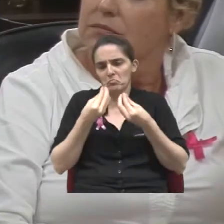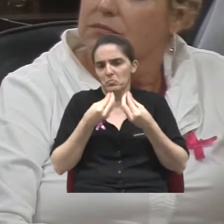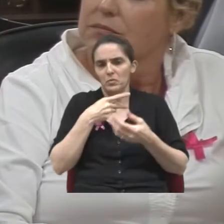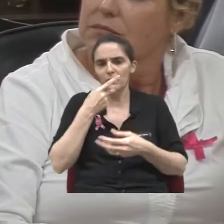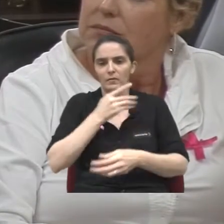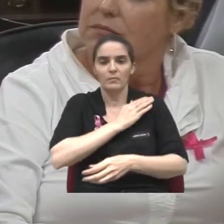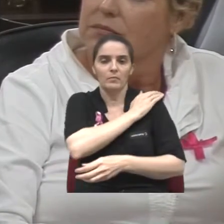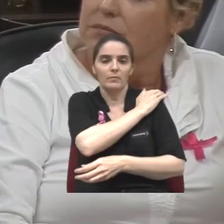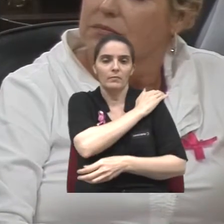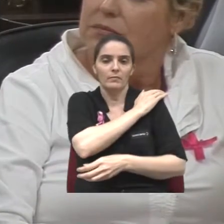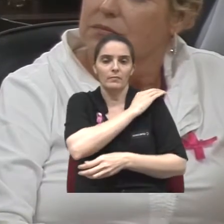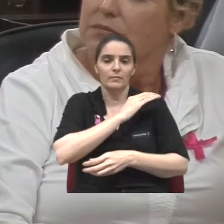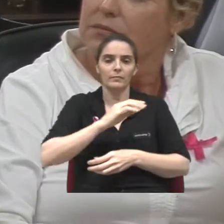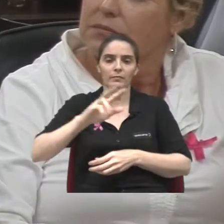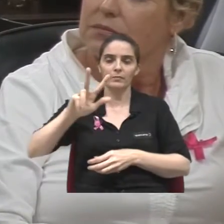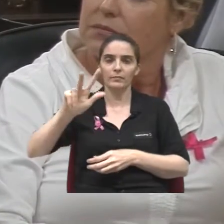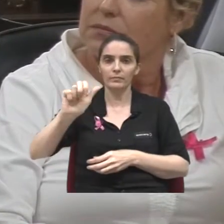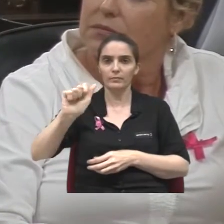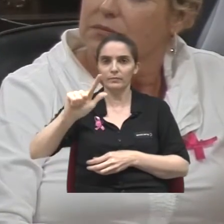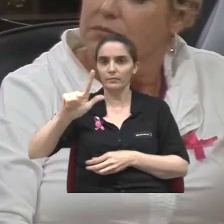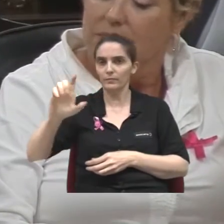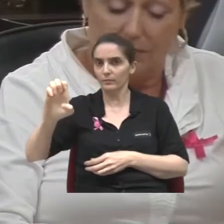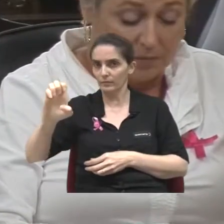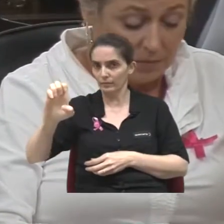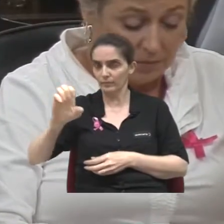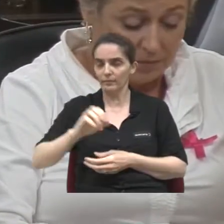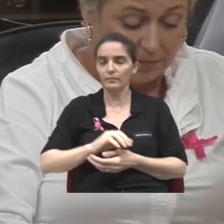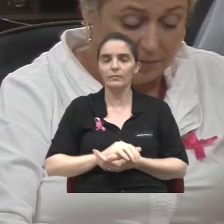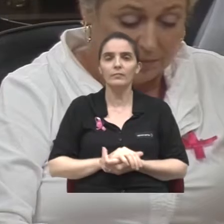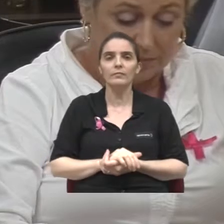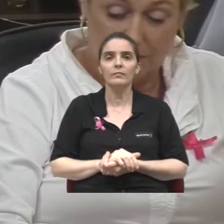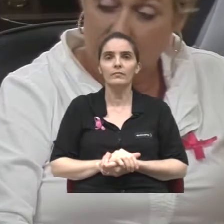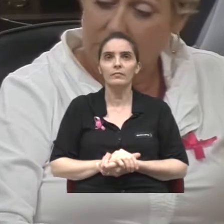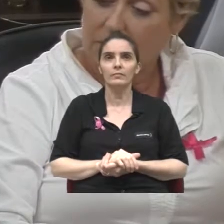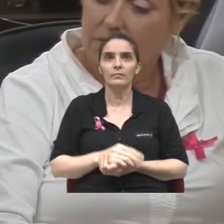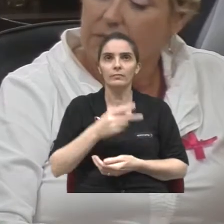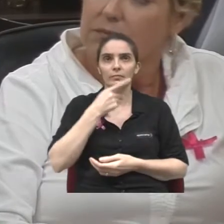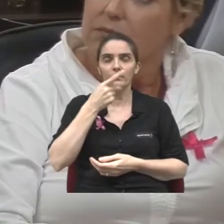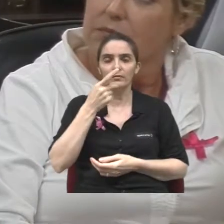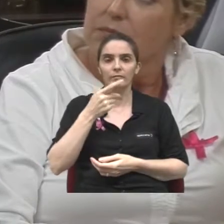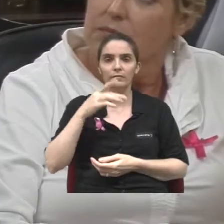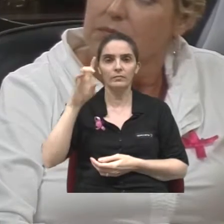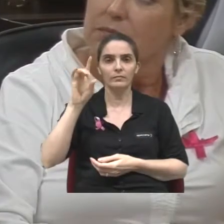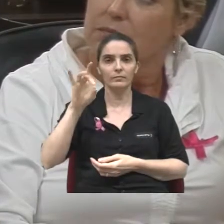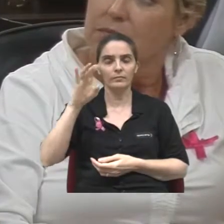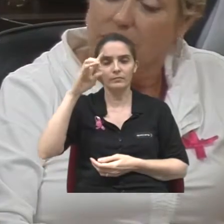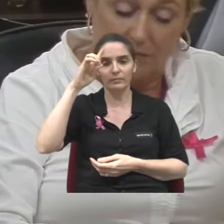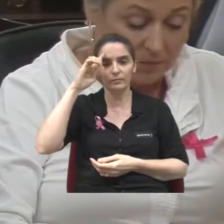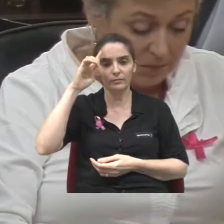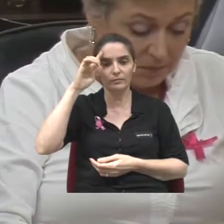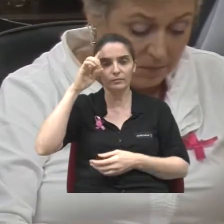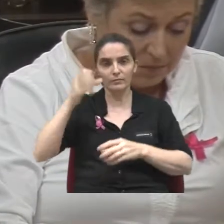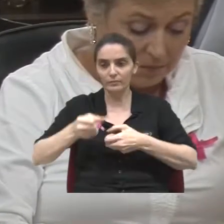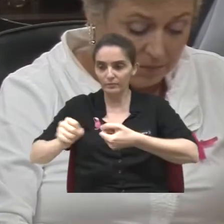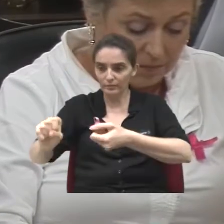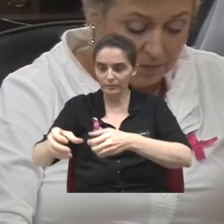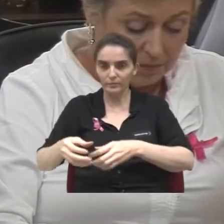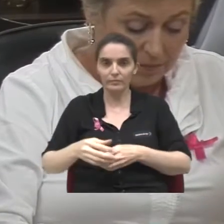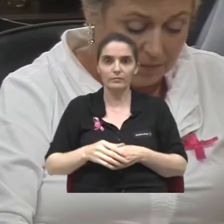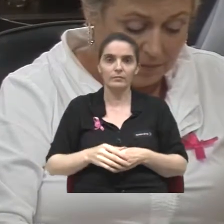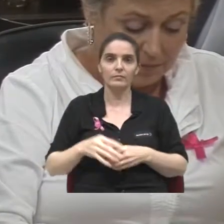no qual eu me atenho a falar no dia da entrega do título cidadão, desde que o seu